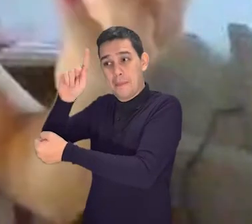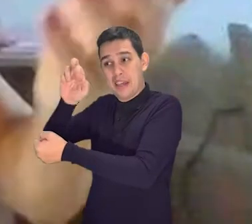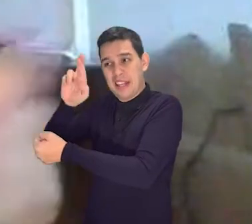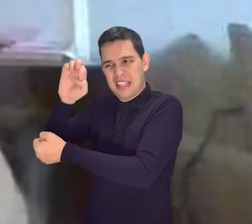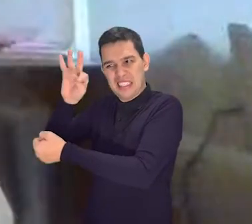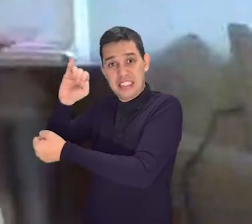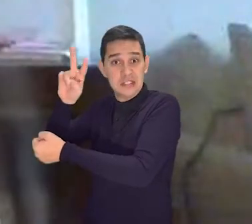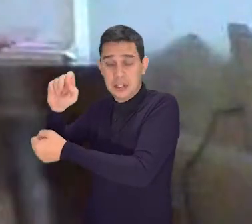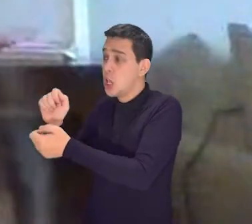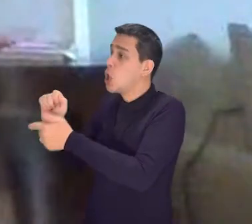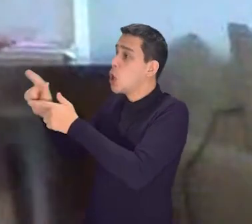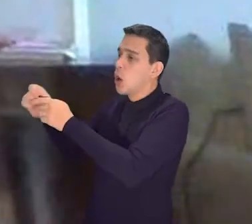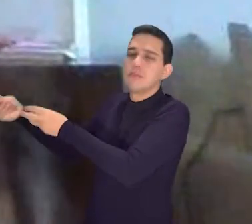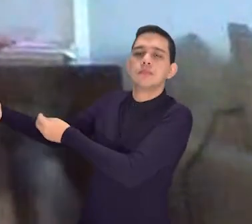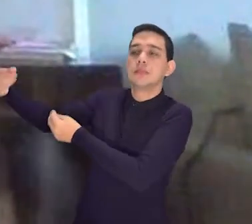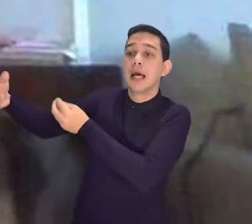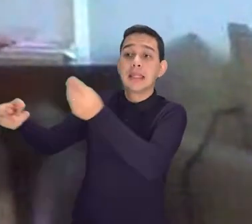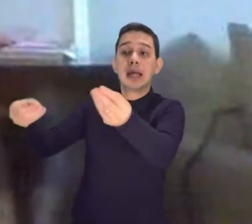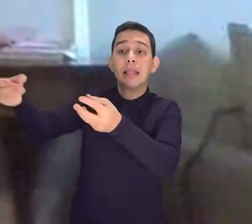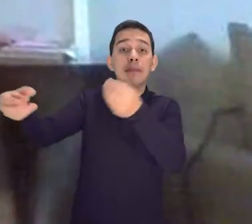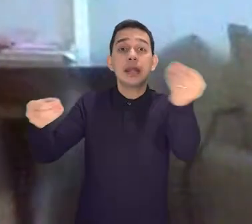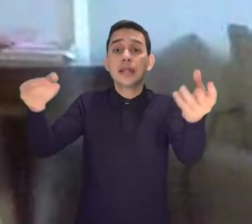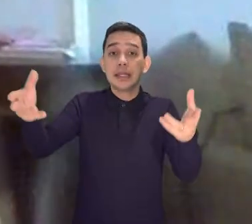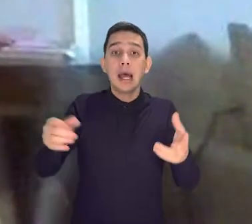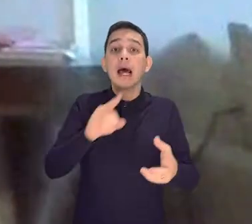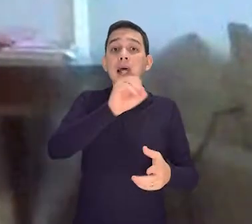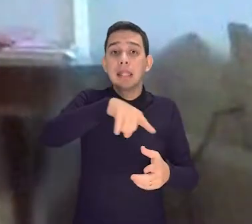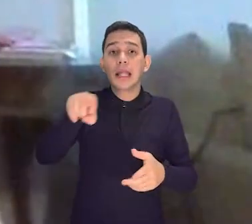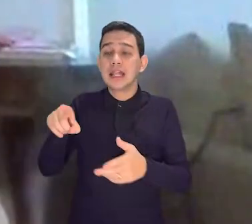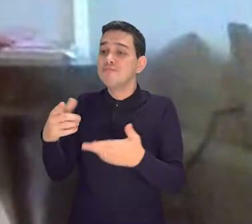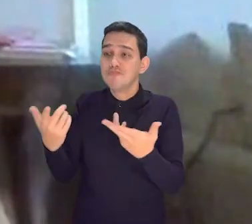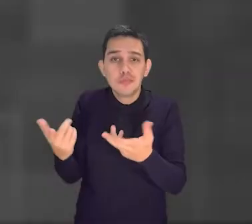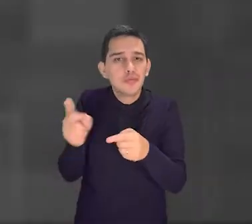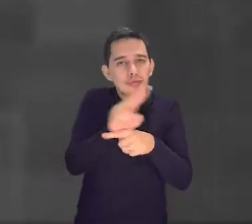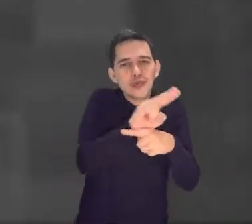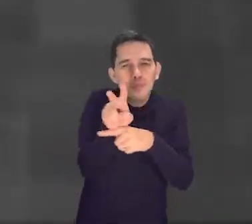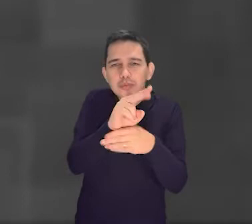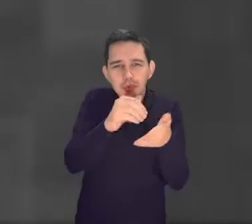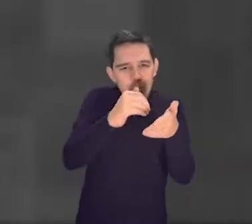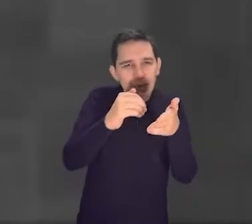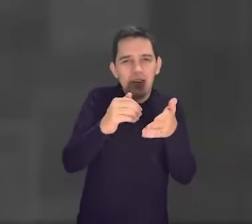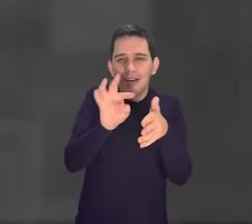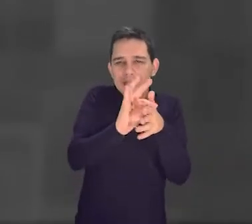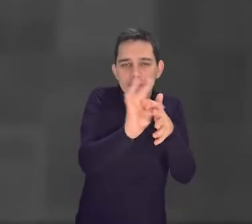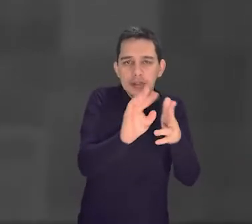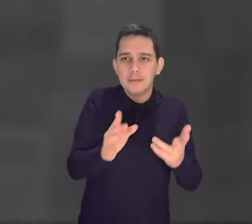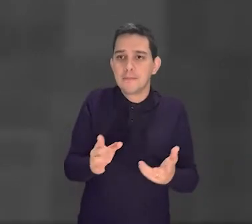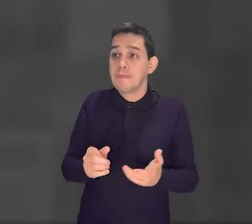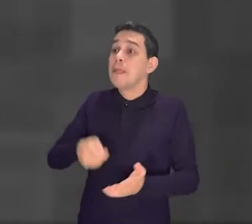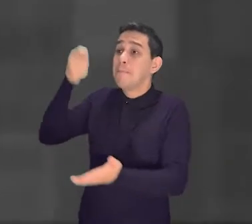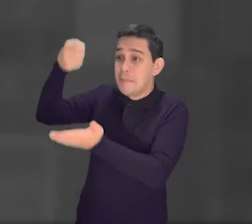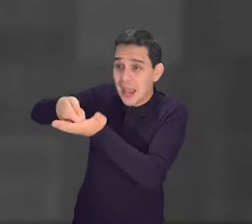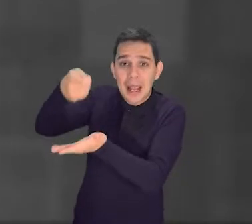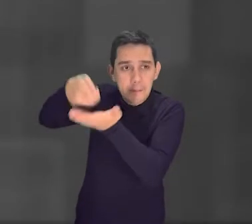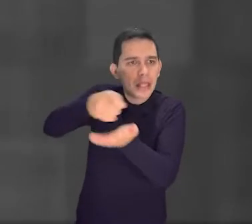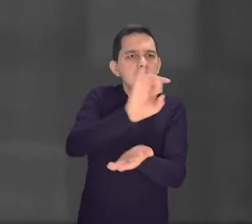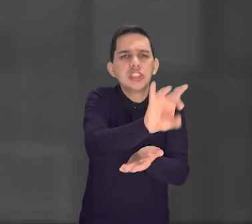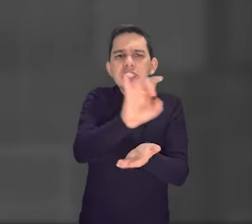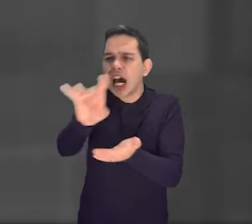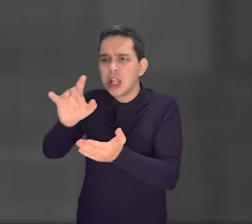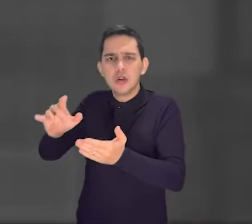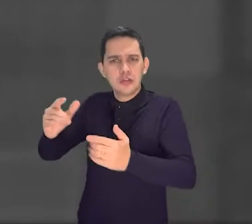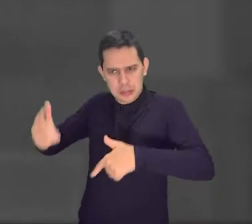cooperativa de veículos, e também envolve até mesmo pagamento de pessoal do administrativo,